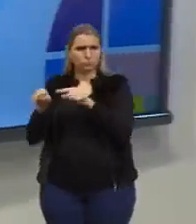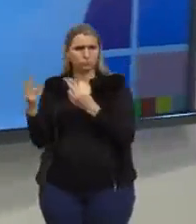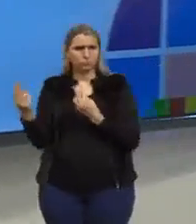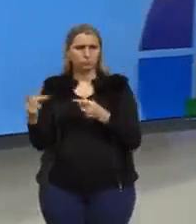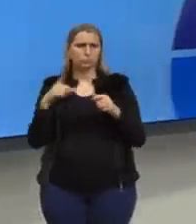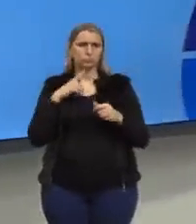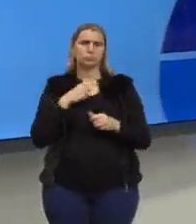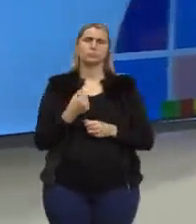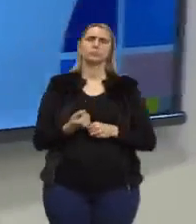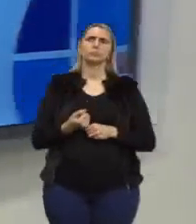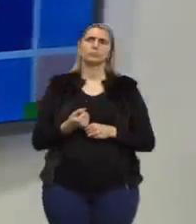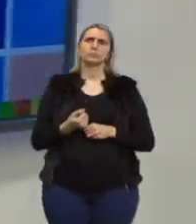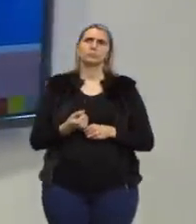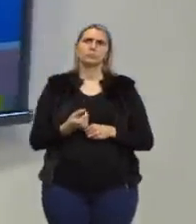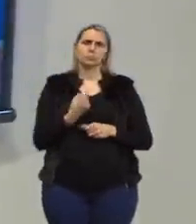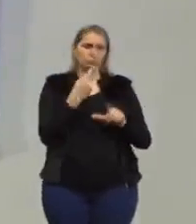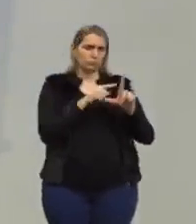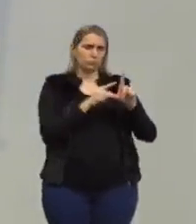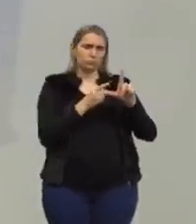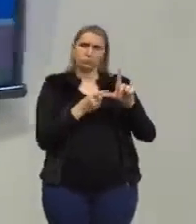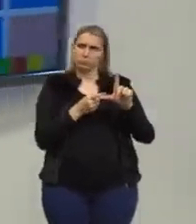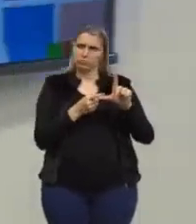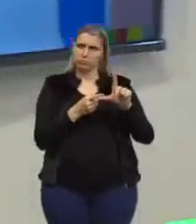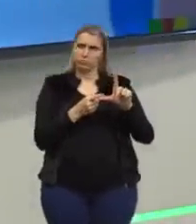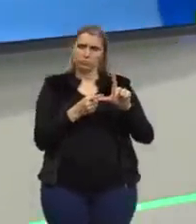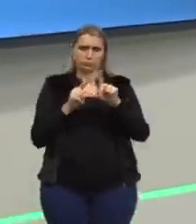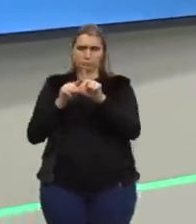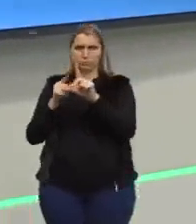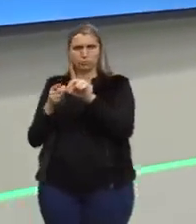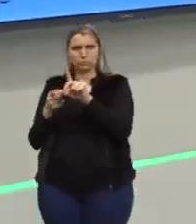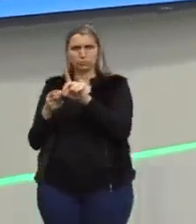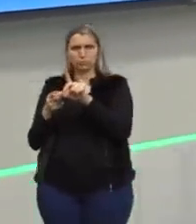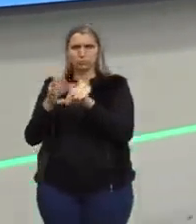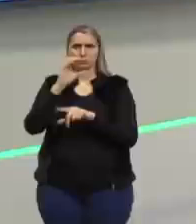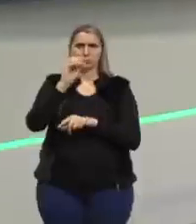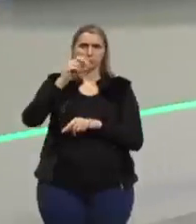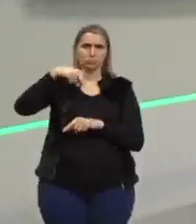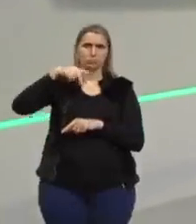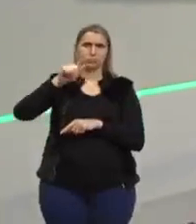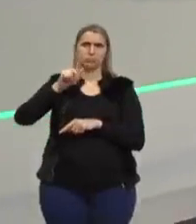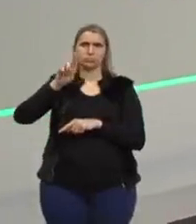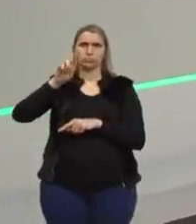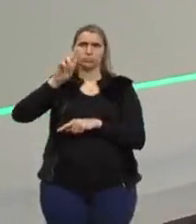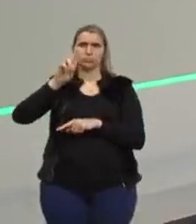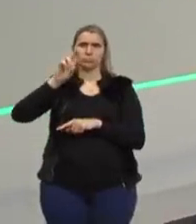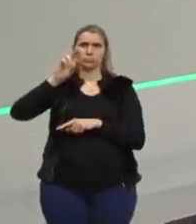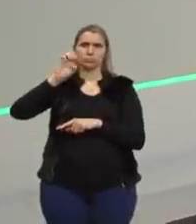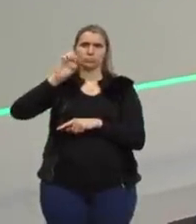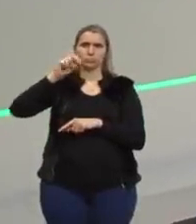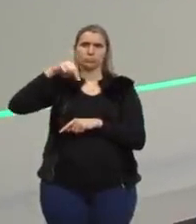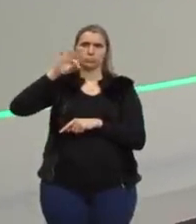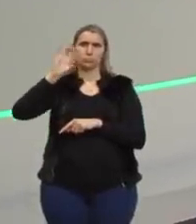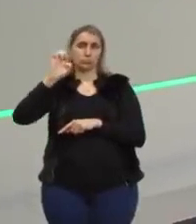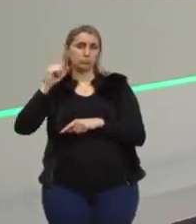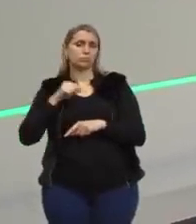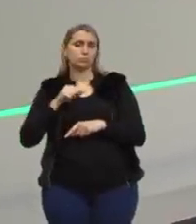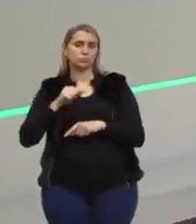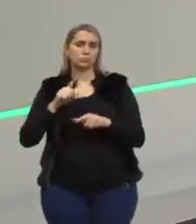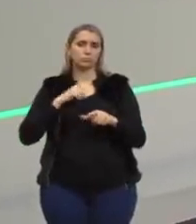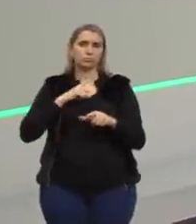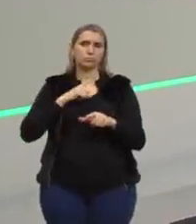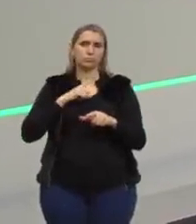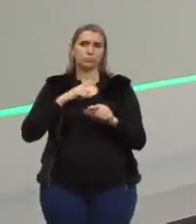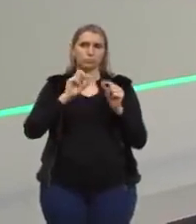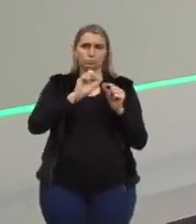eles possuírem um ângulo que seja congruente e esse ângulo esteja compreendido entre os